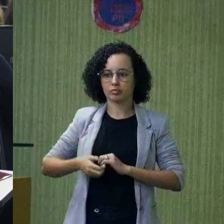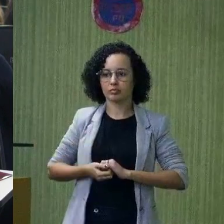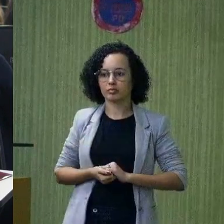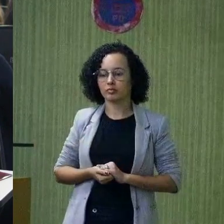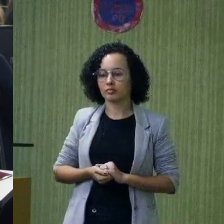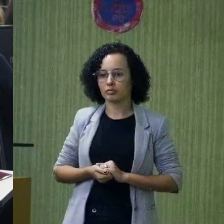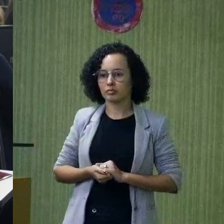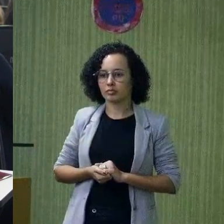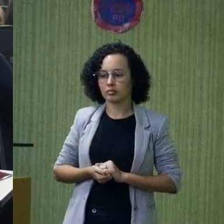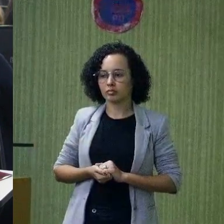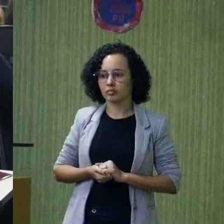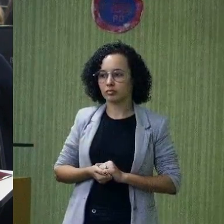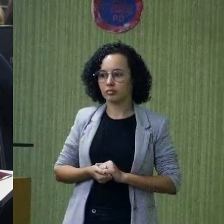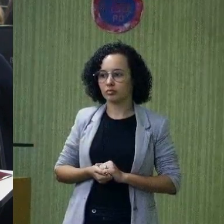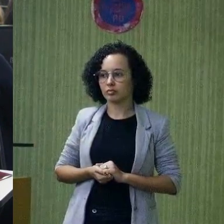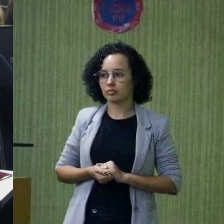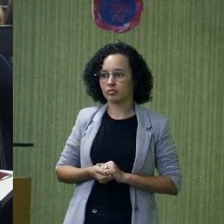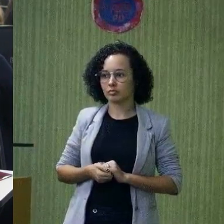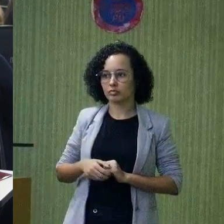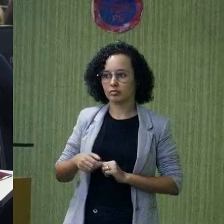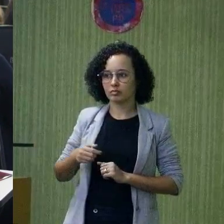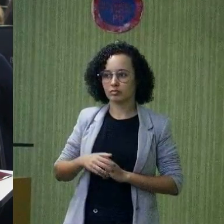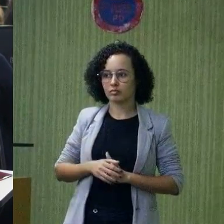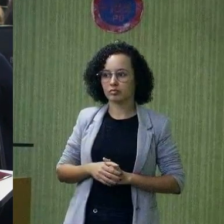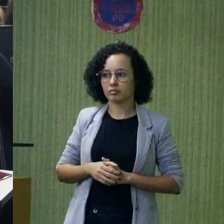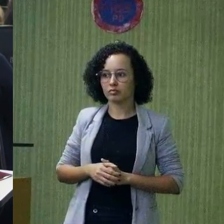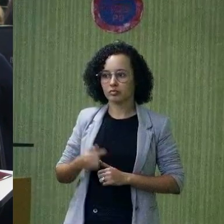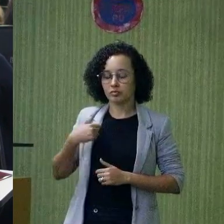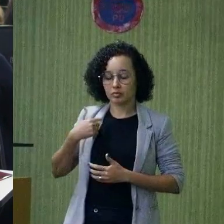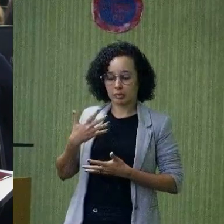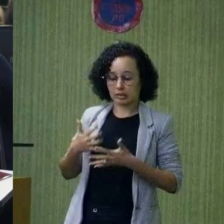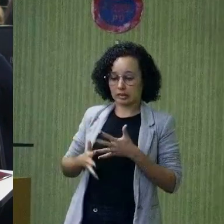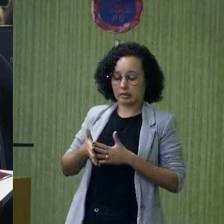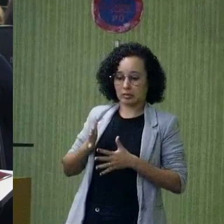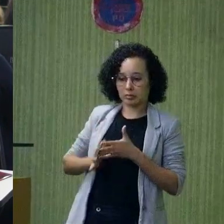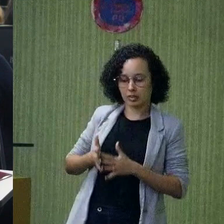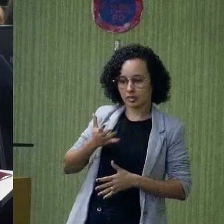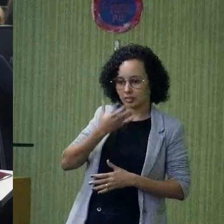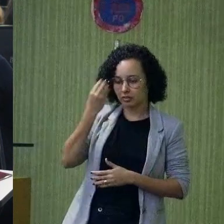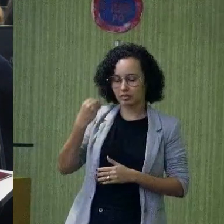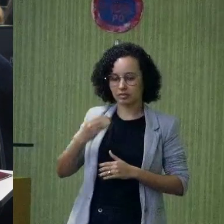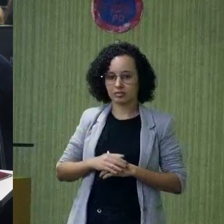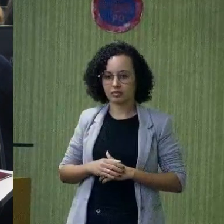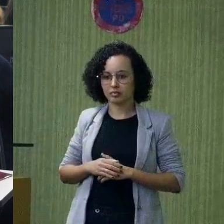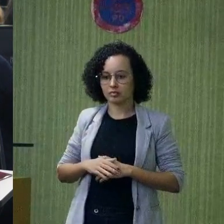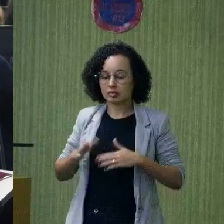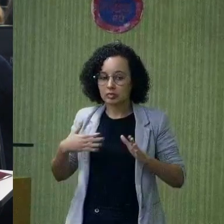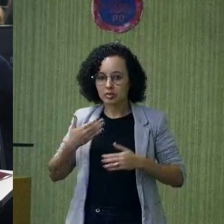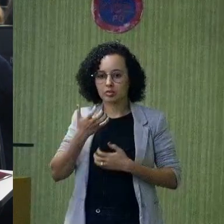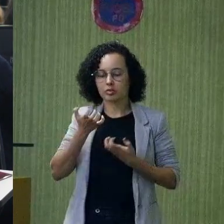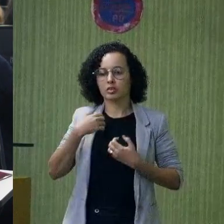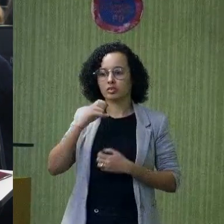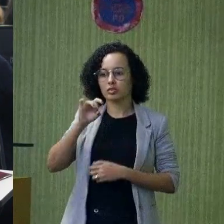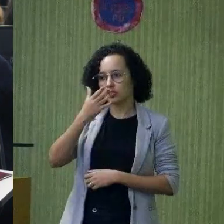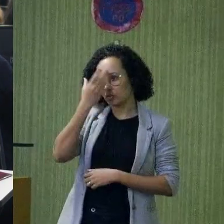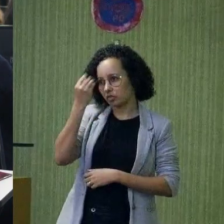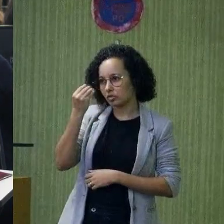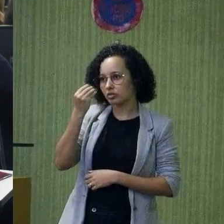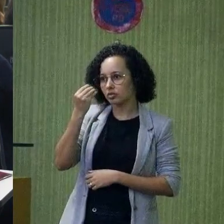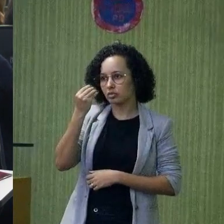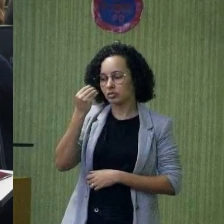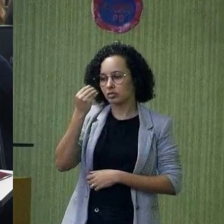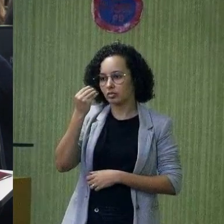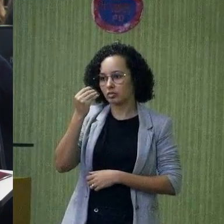e Doutora delisa que eu que acabei né me atrapalhando aí sim obrigada eu queria só eu esqueci eu f também